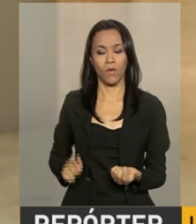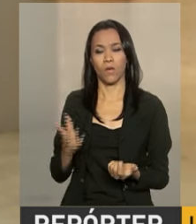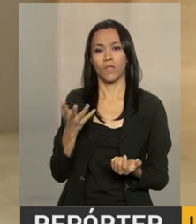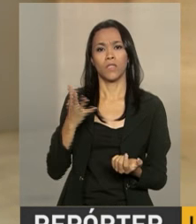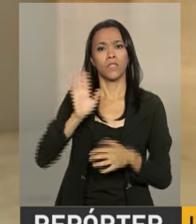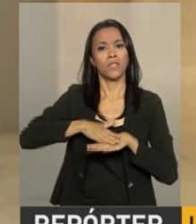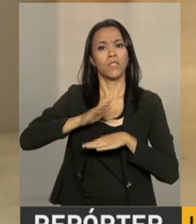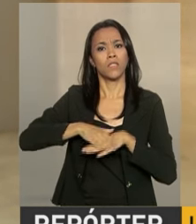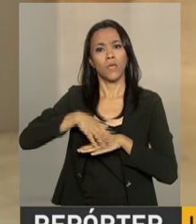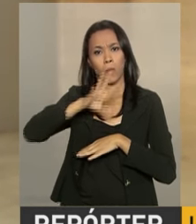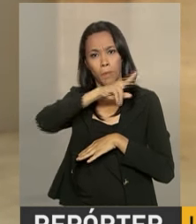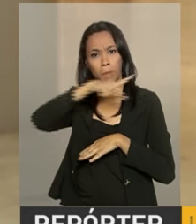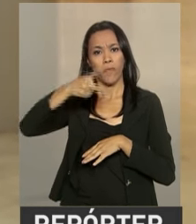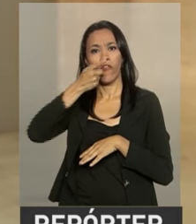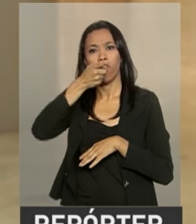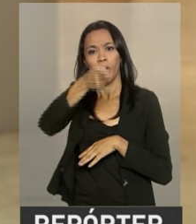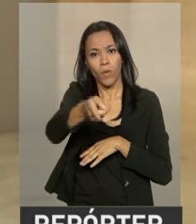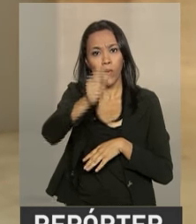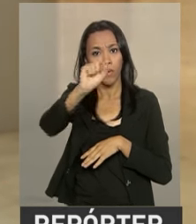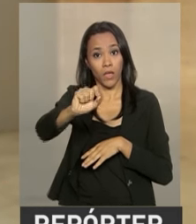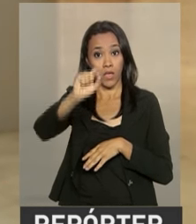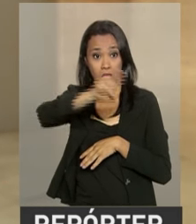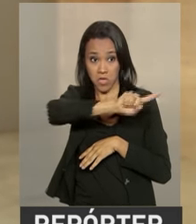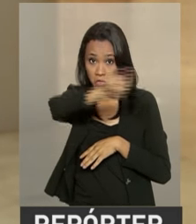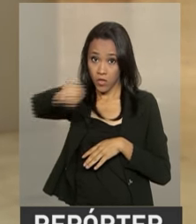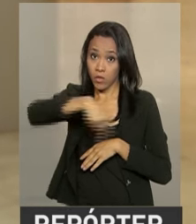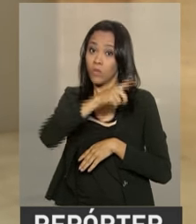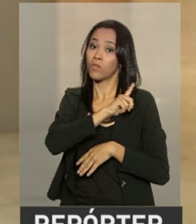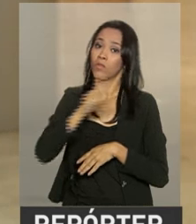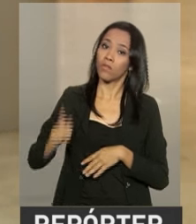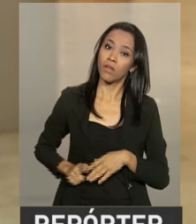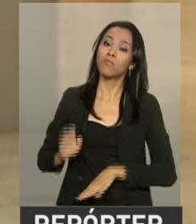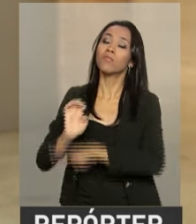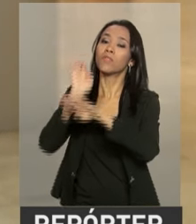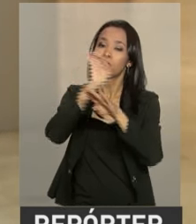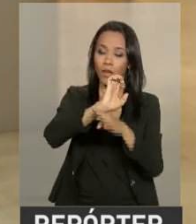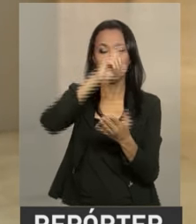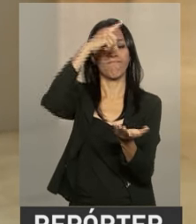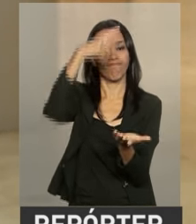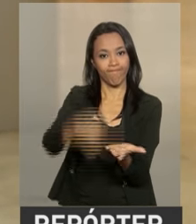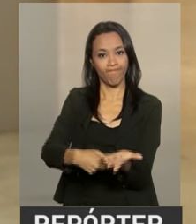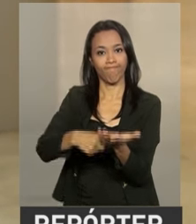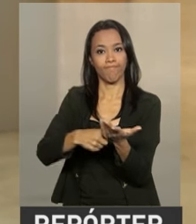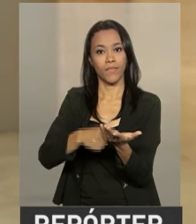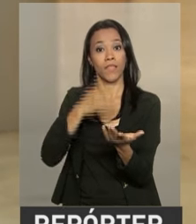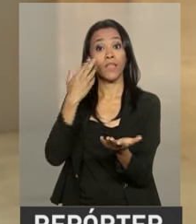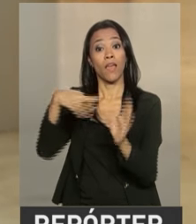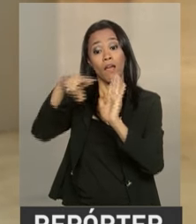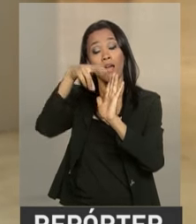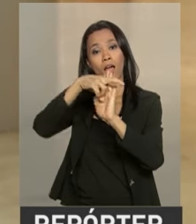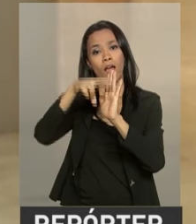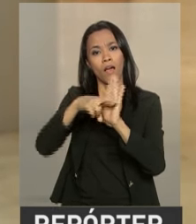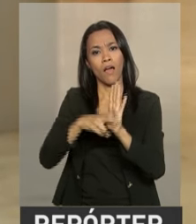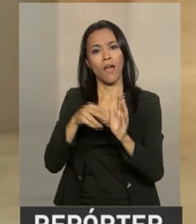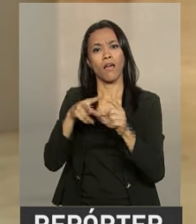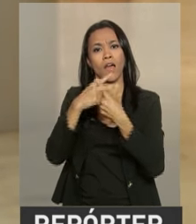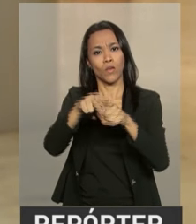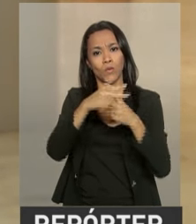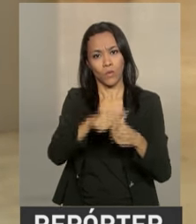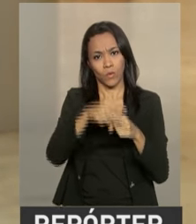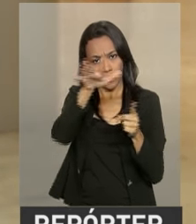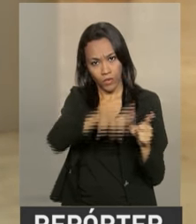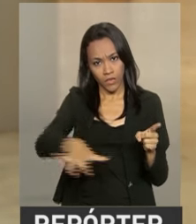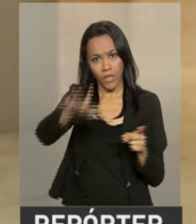informou em nota que os governadores se comprometeram com a adoção de medidas de ajuste fiscal essas